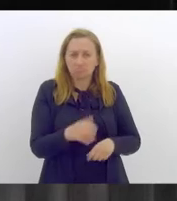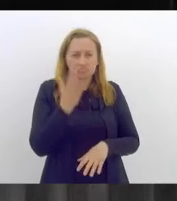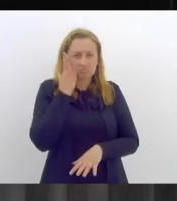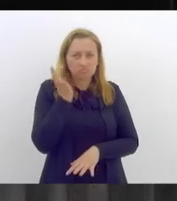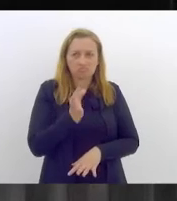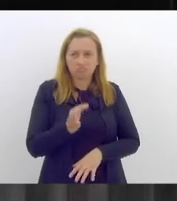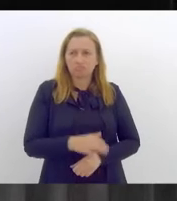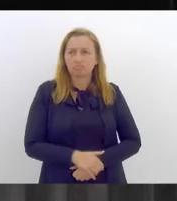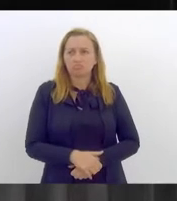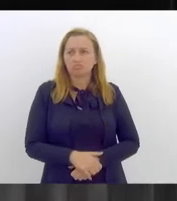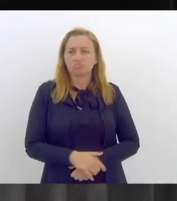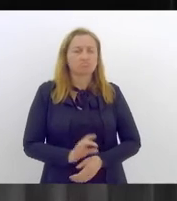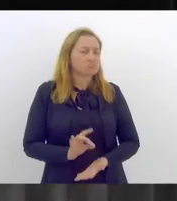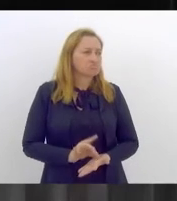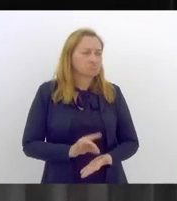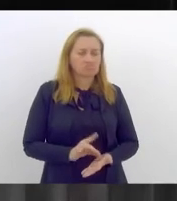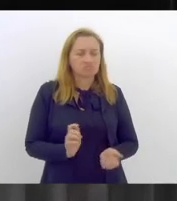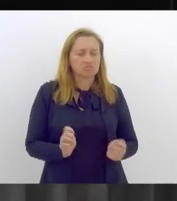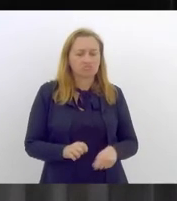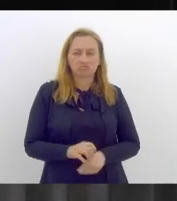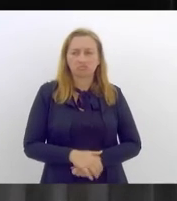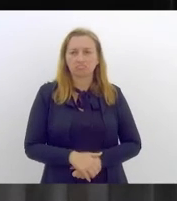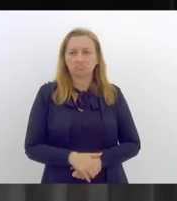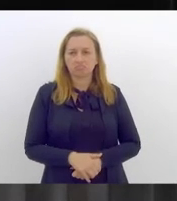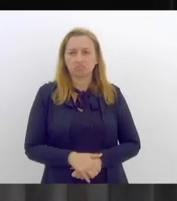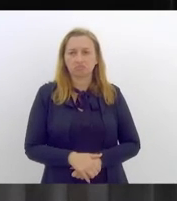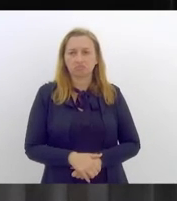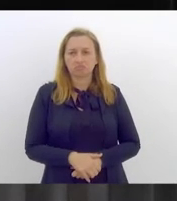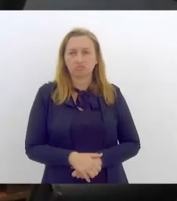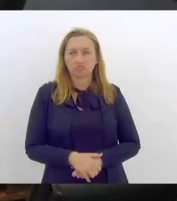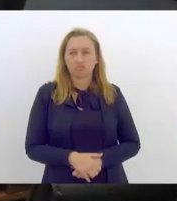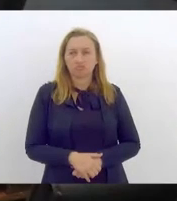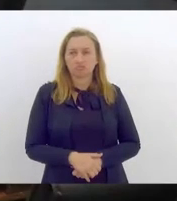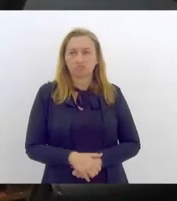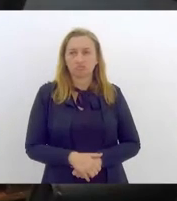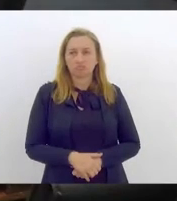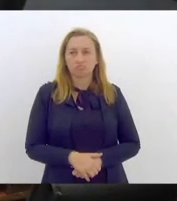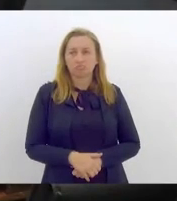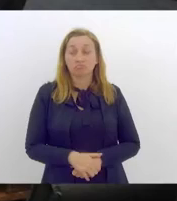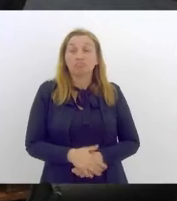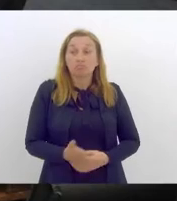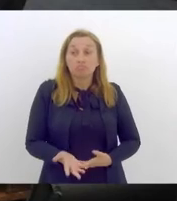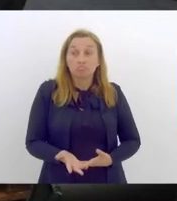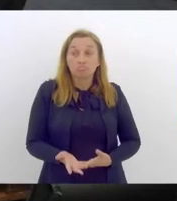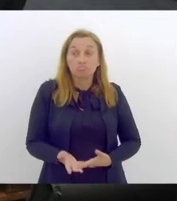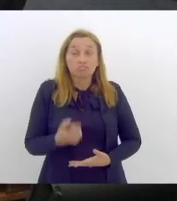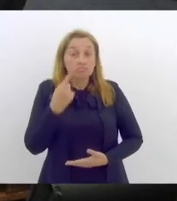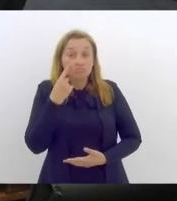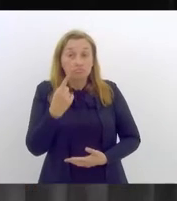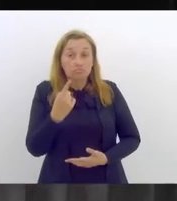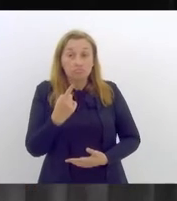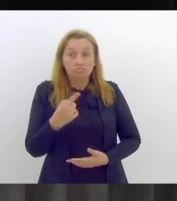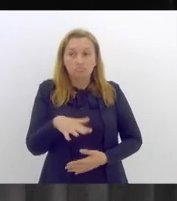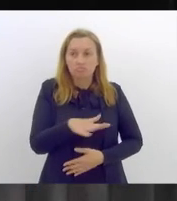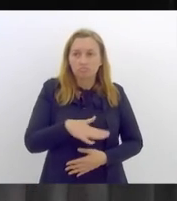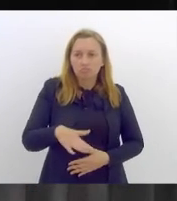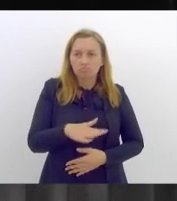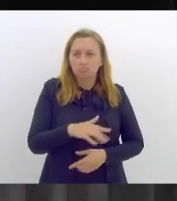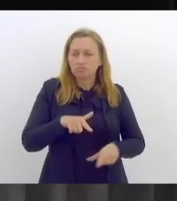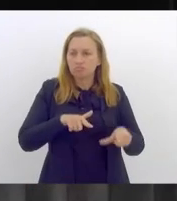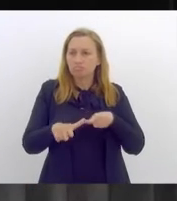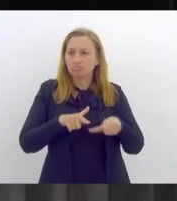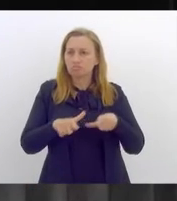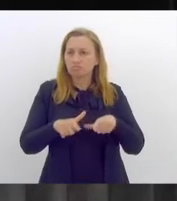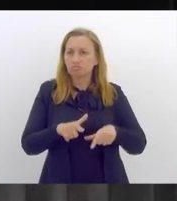compreender. Realmente não fecha essa conta. Quando a gente olha para o setor, para o trabalho...